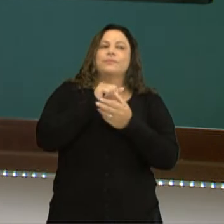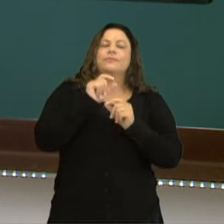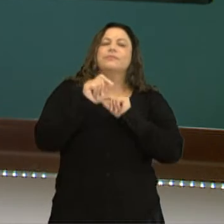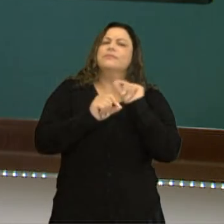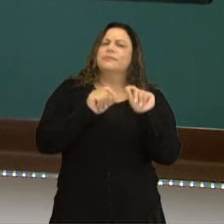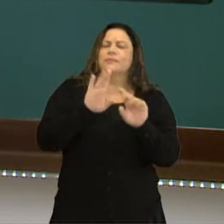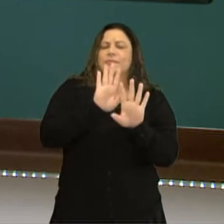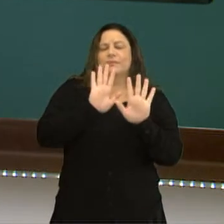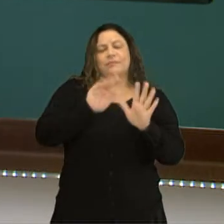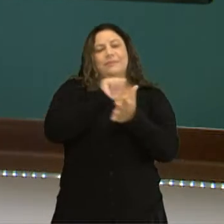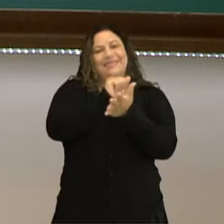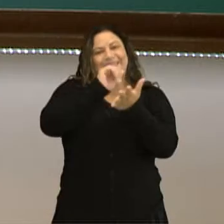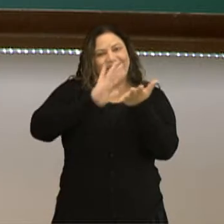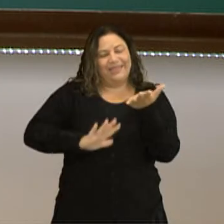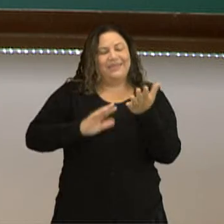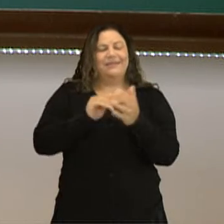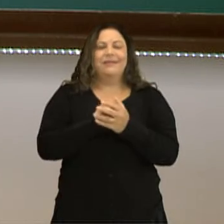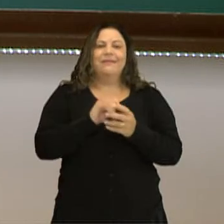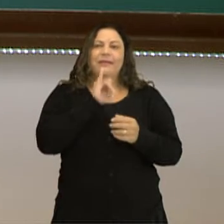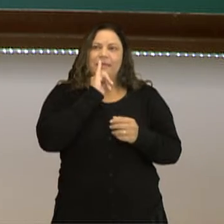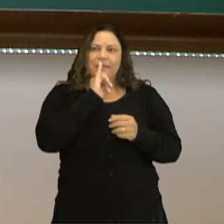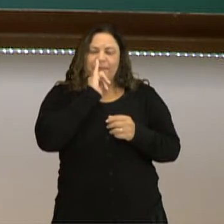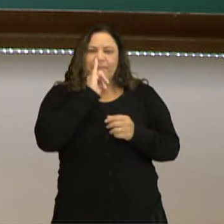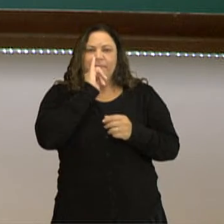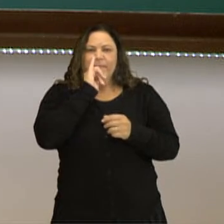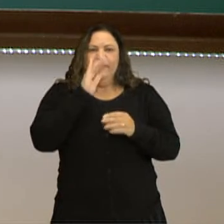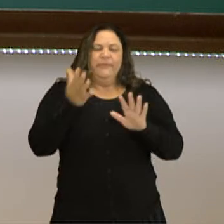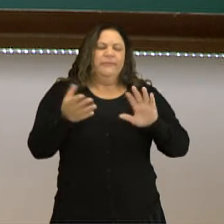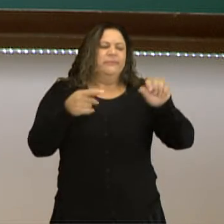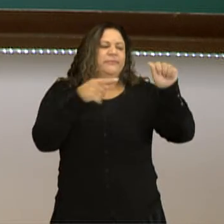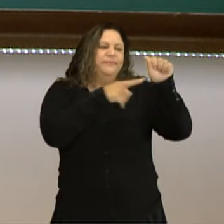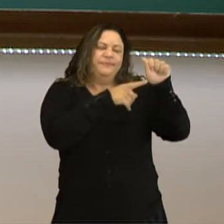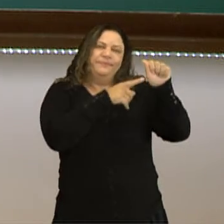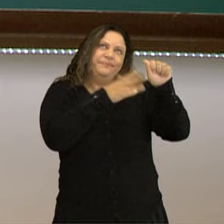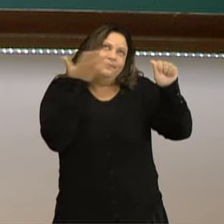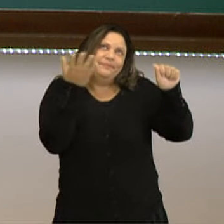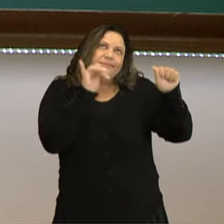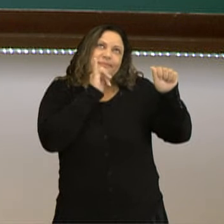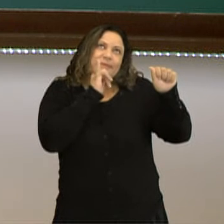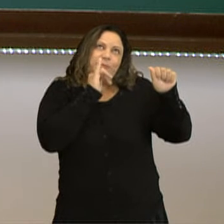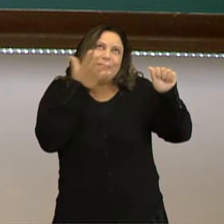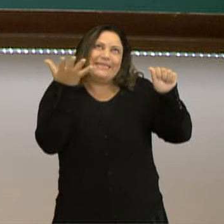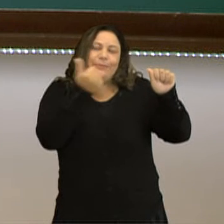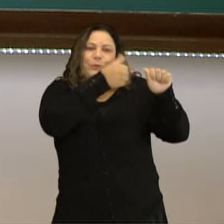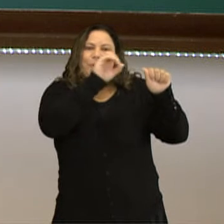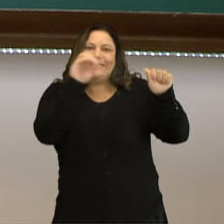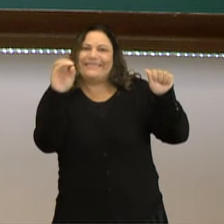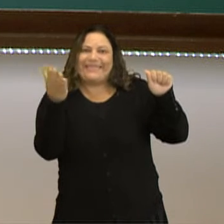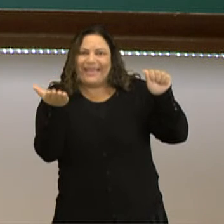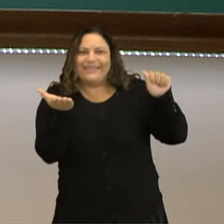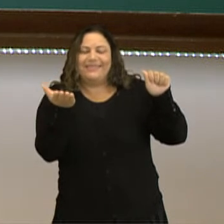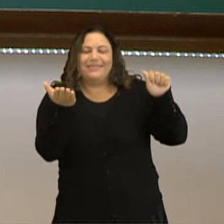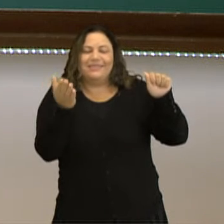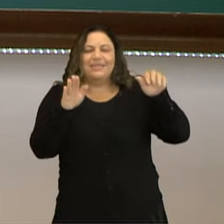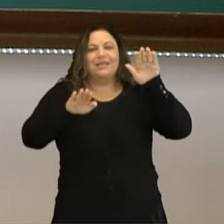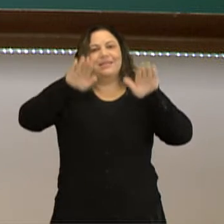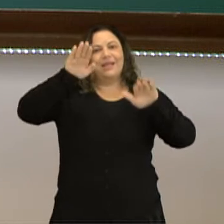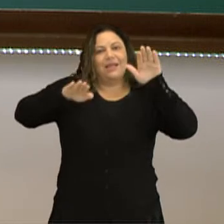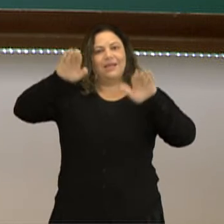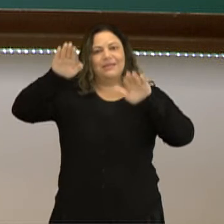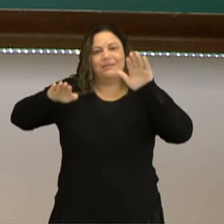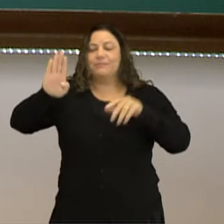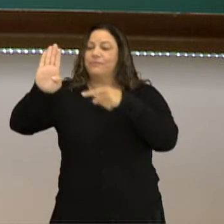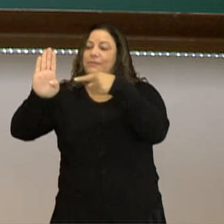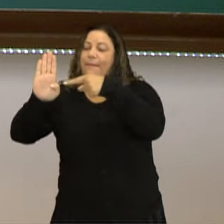dessa maneira. Um corpo A tem uma temperatura, sei lá, 100. Ele está em equilíbrio com o